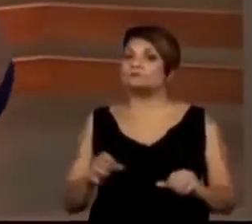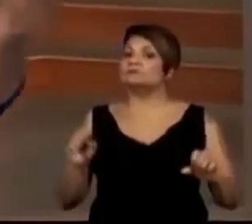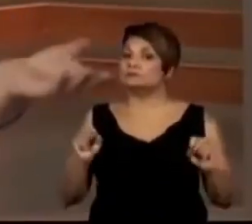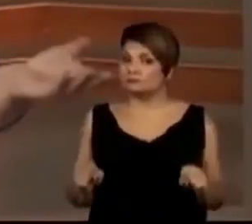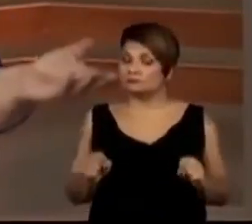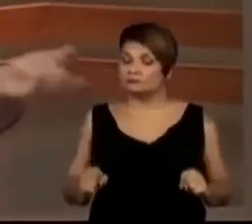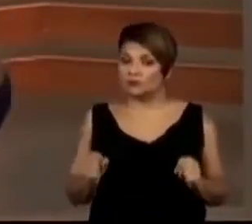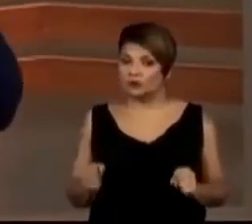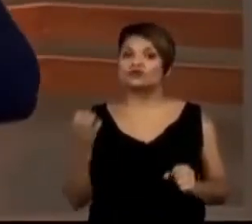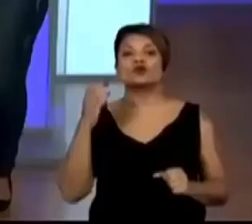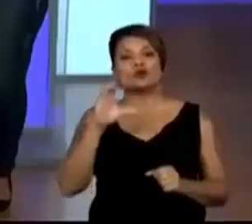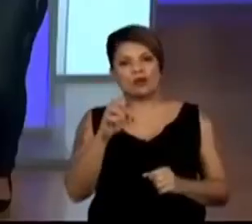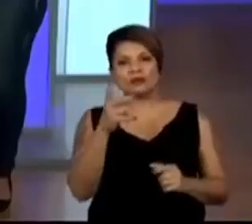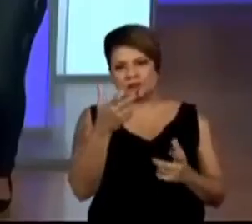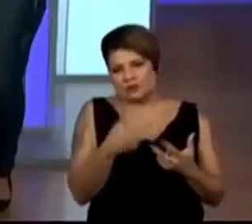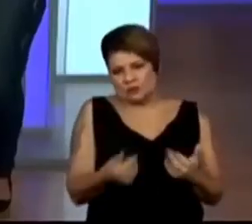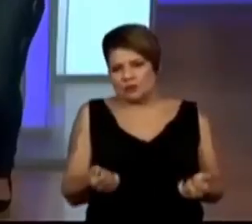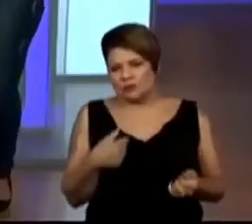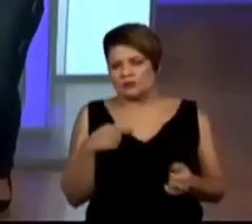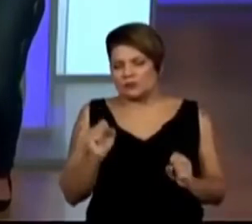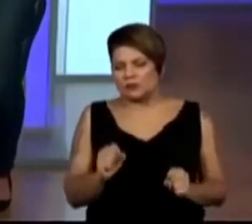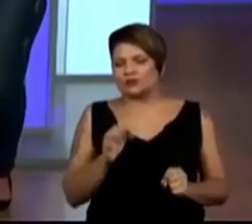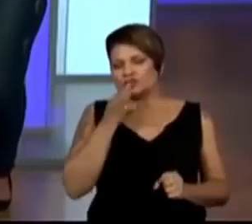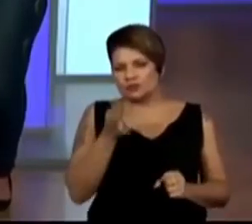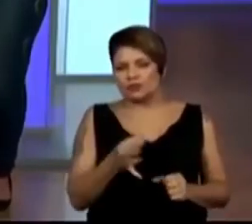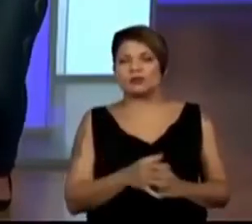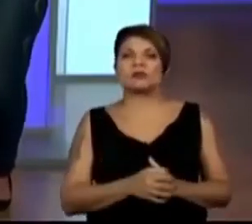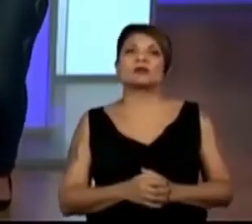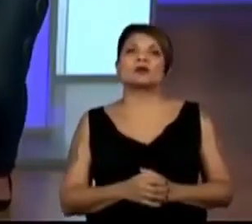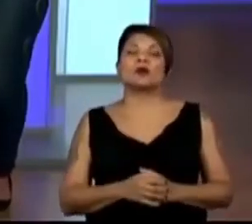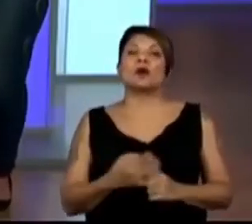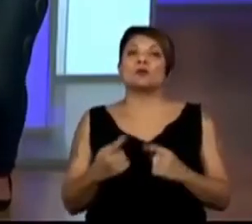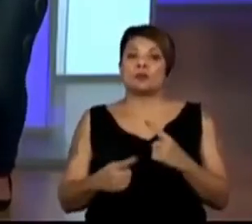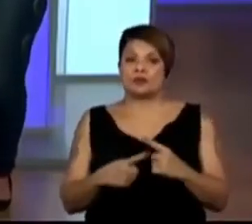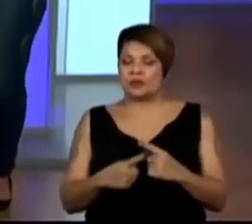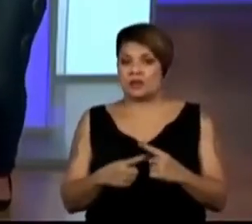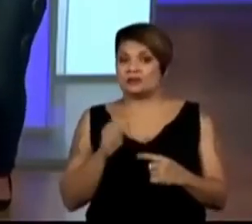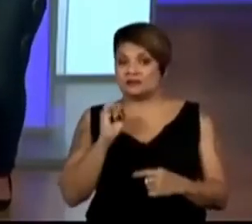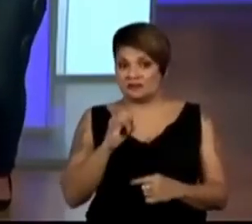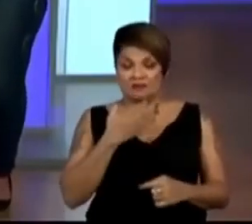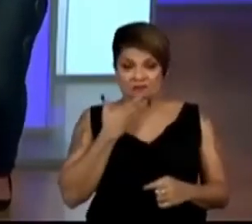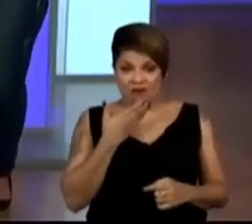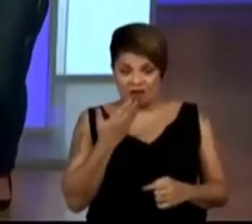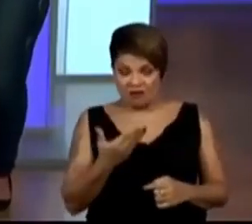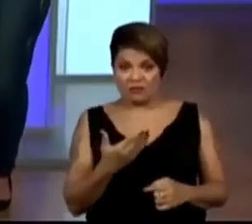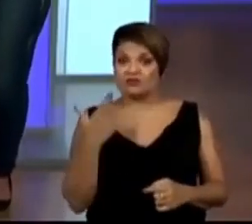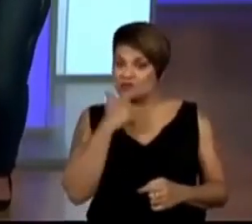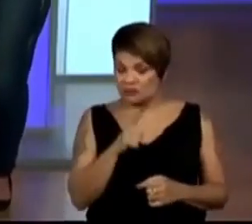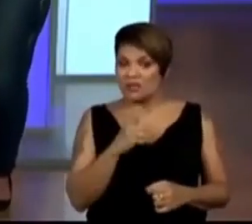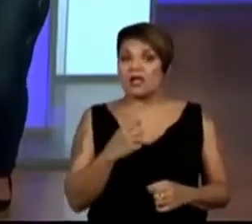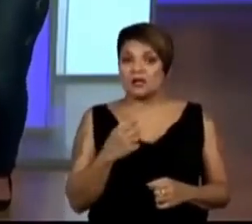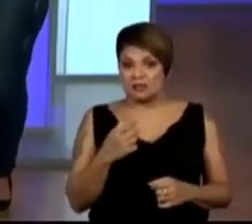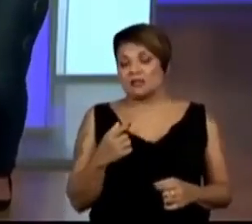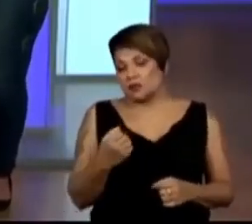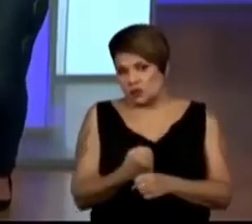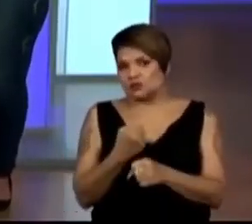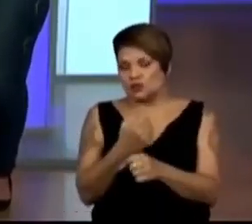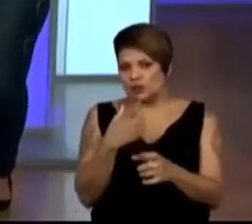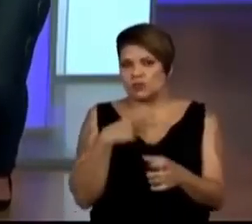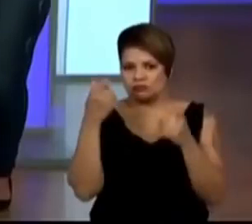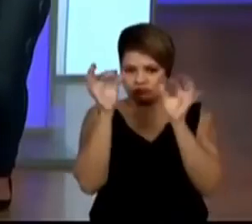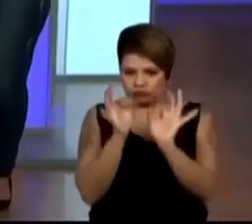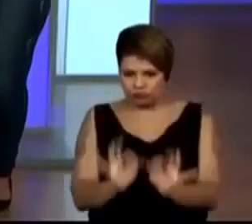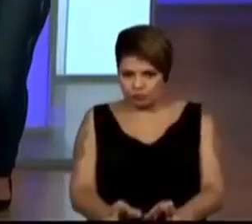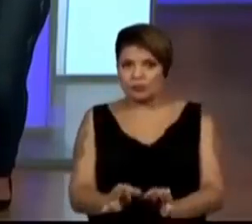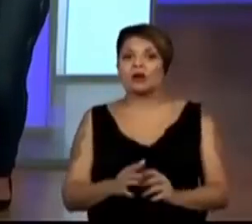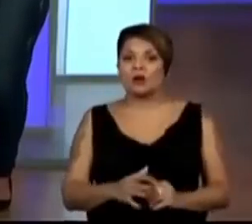nessa condição que a professora acabou de falar, em virtude do que vocês comentaram. Uhum. Por quê? Se facilita e você já consegue construir, desde que chegue, o que a